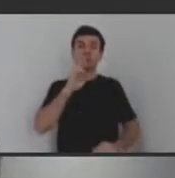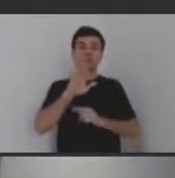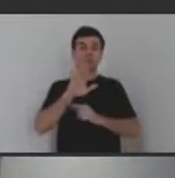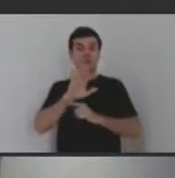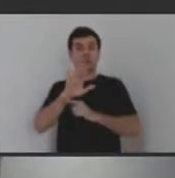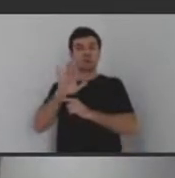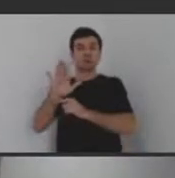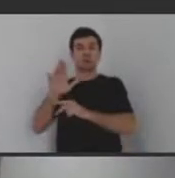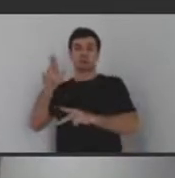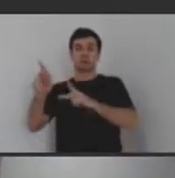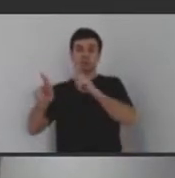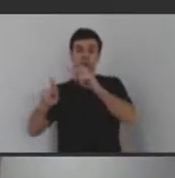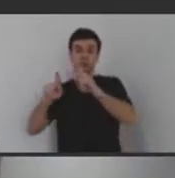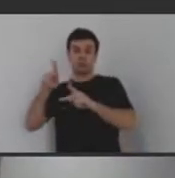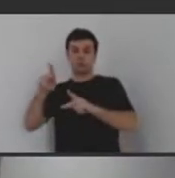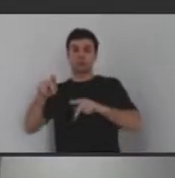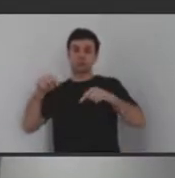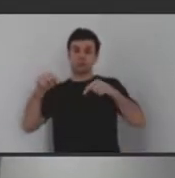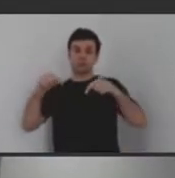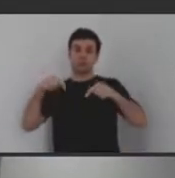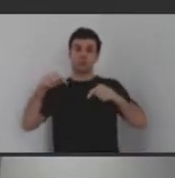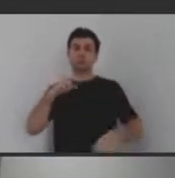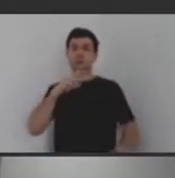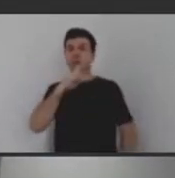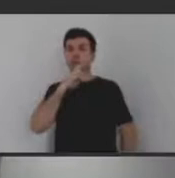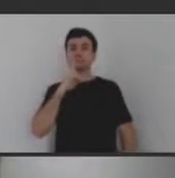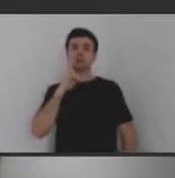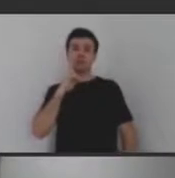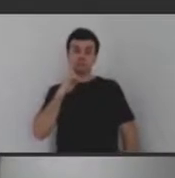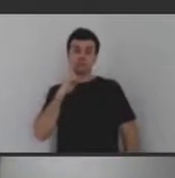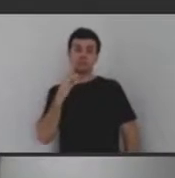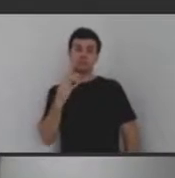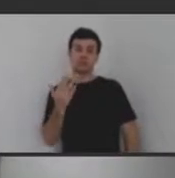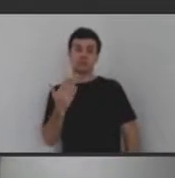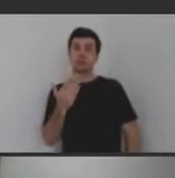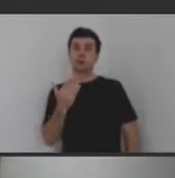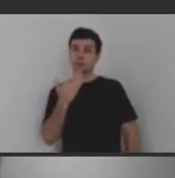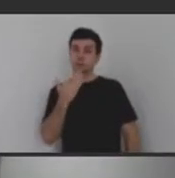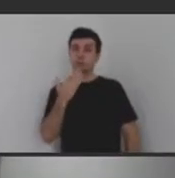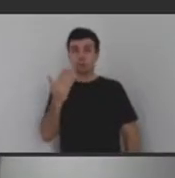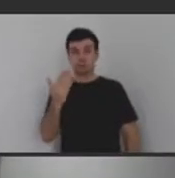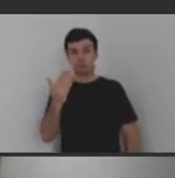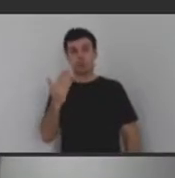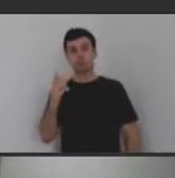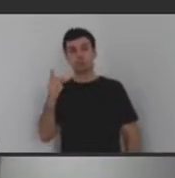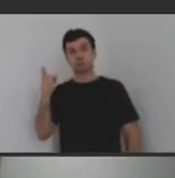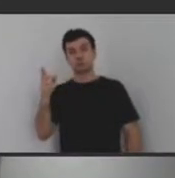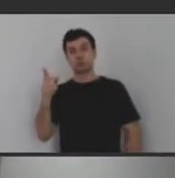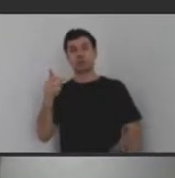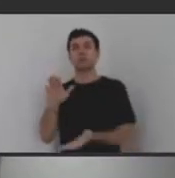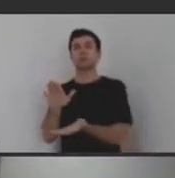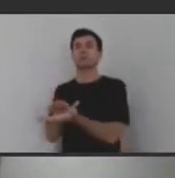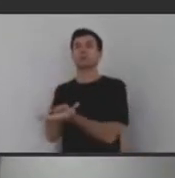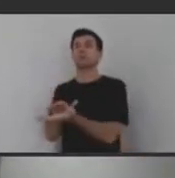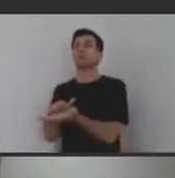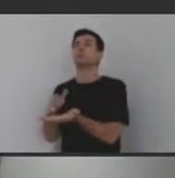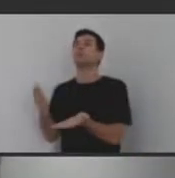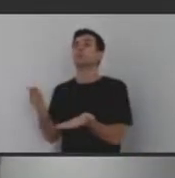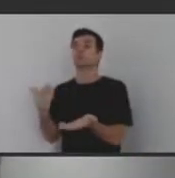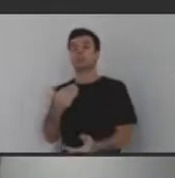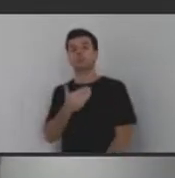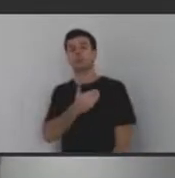Prato seja instalado no nosso município. Então, quero aqui fiz essa moção de apelo, cobrando ao nosso governador